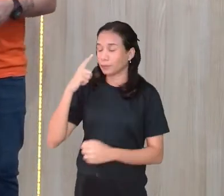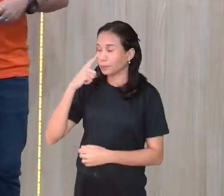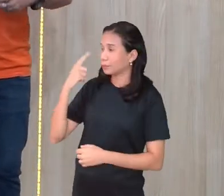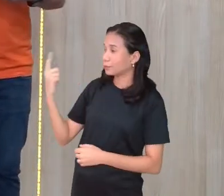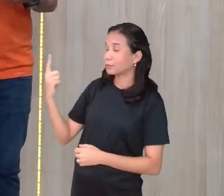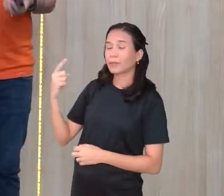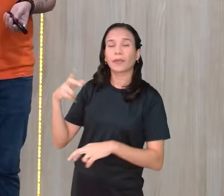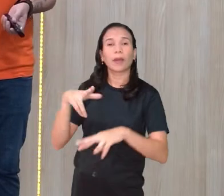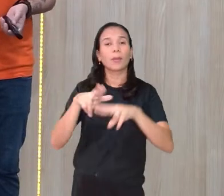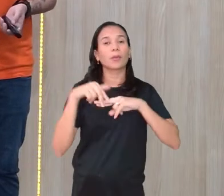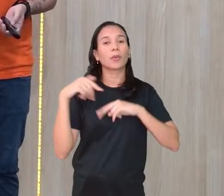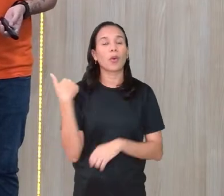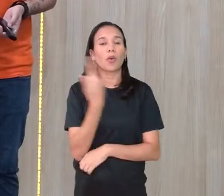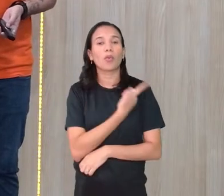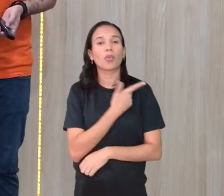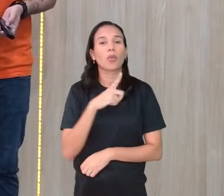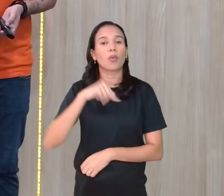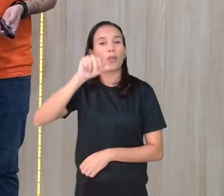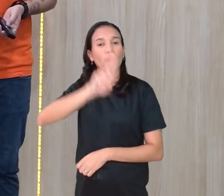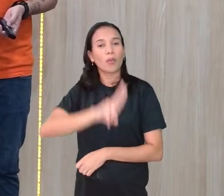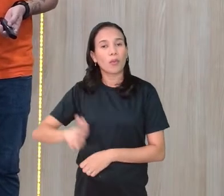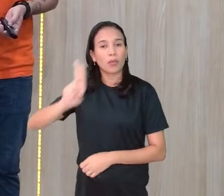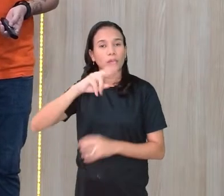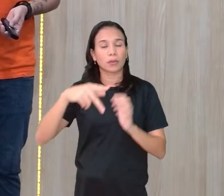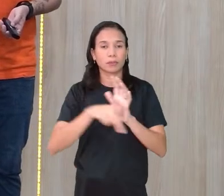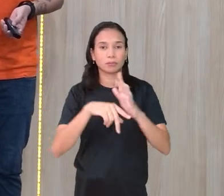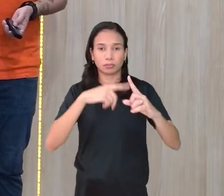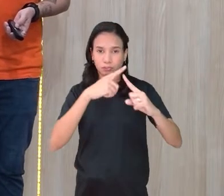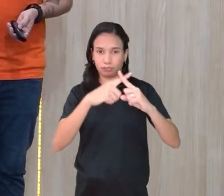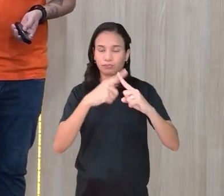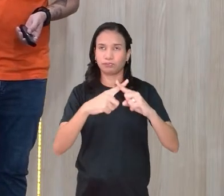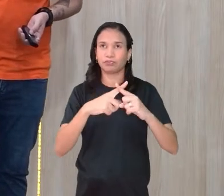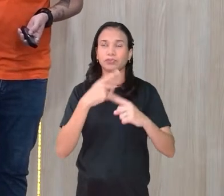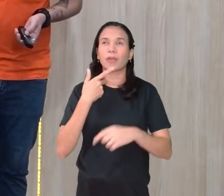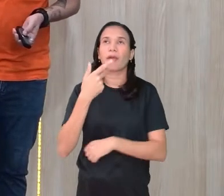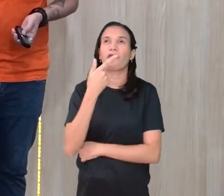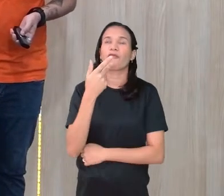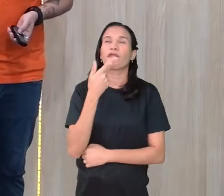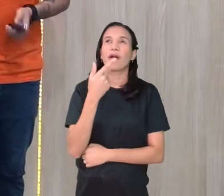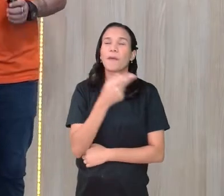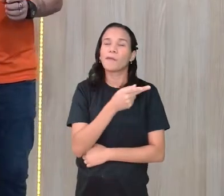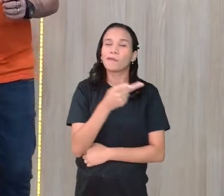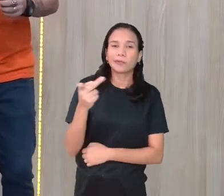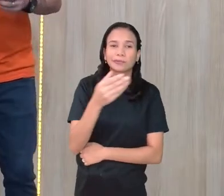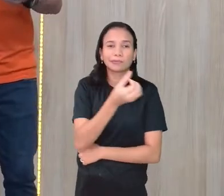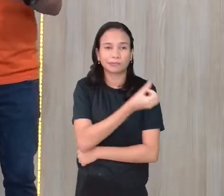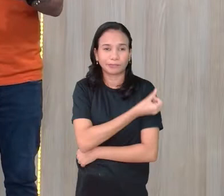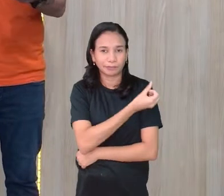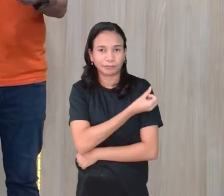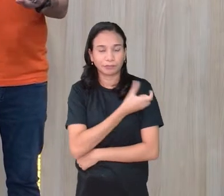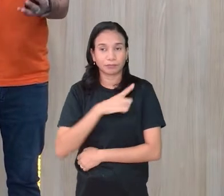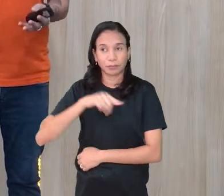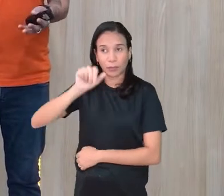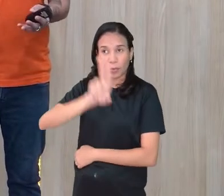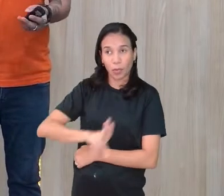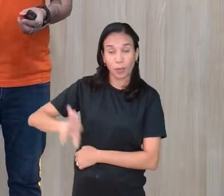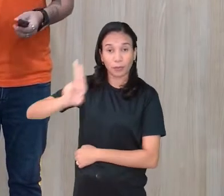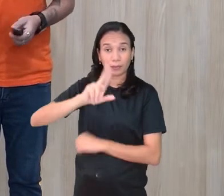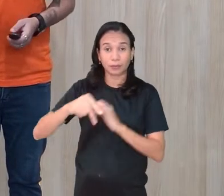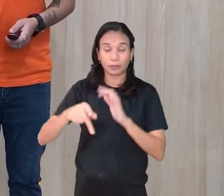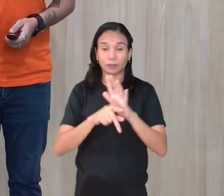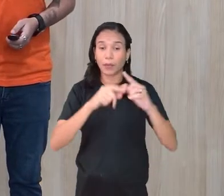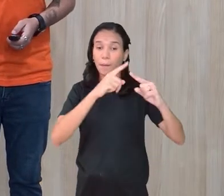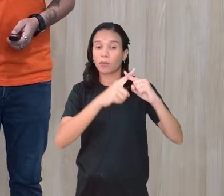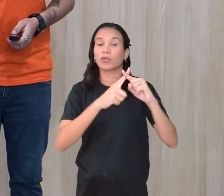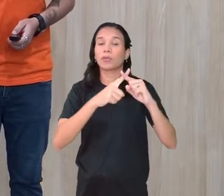seguinte, e por que a gente muitas vezes utiliza a multiplicação? Eu diria que para vocês aí do sexto ano, a utilização da multiplicação